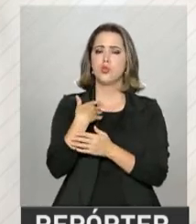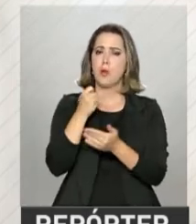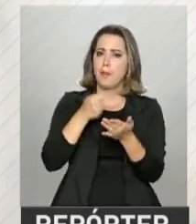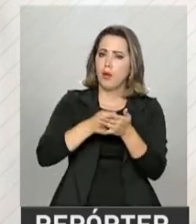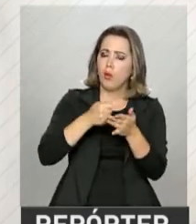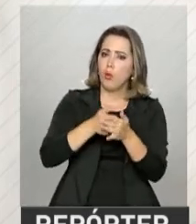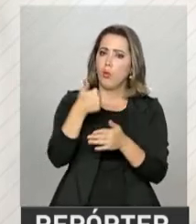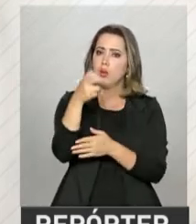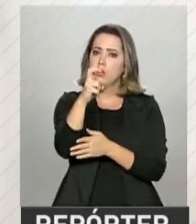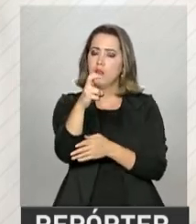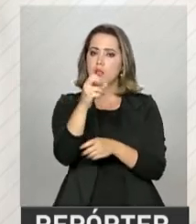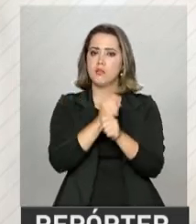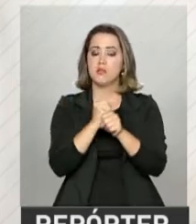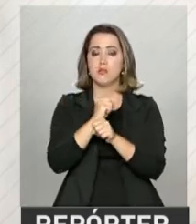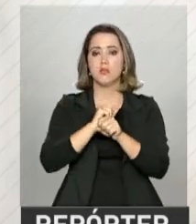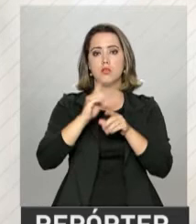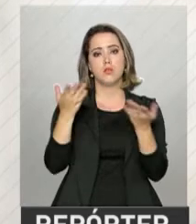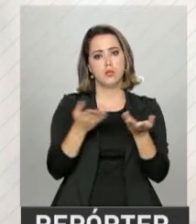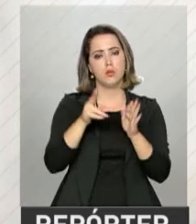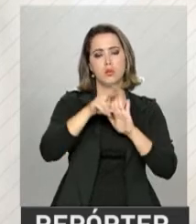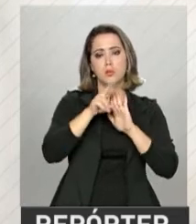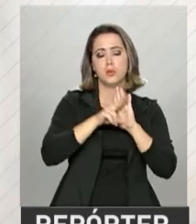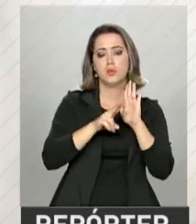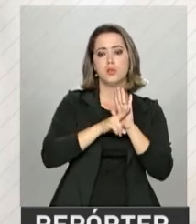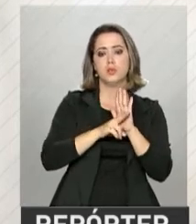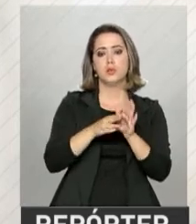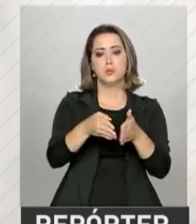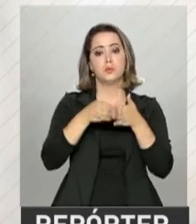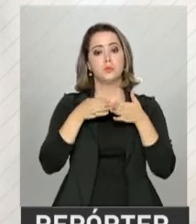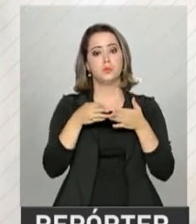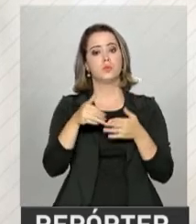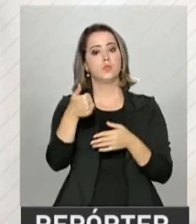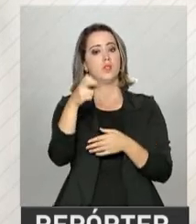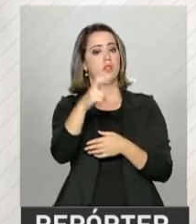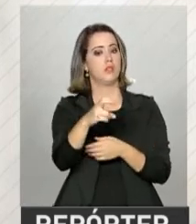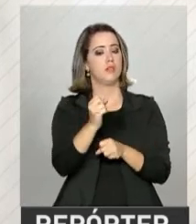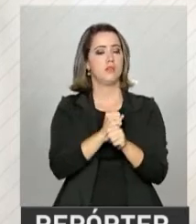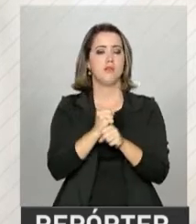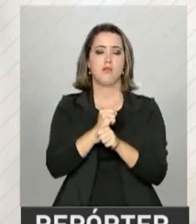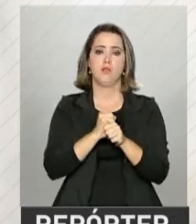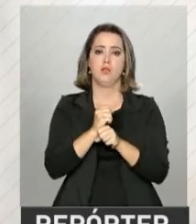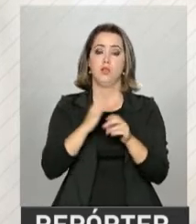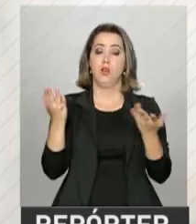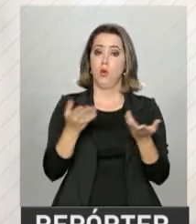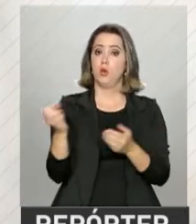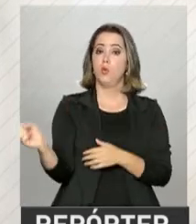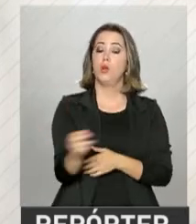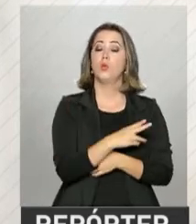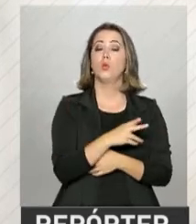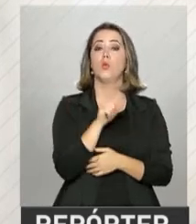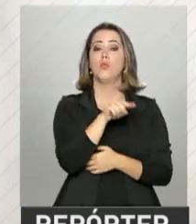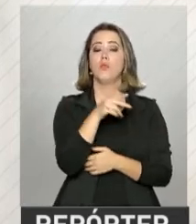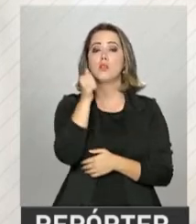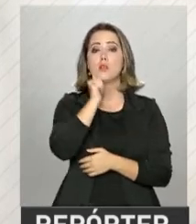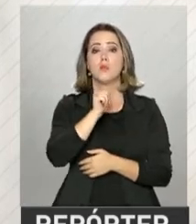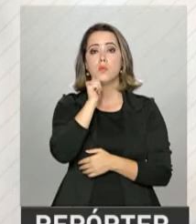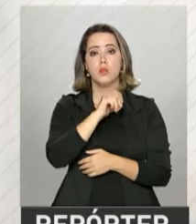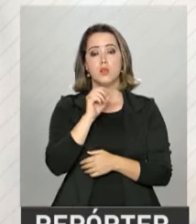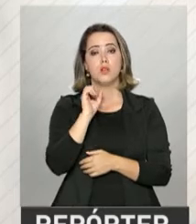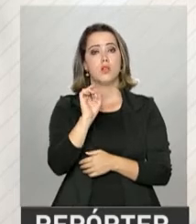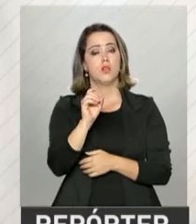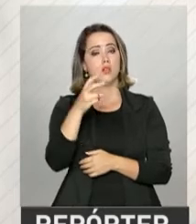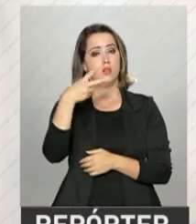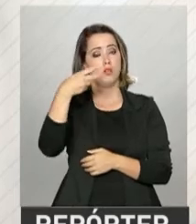atual precisaria trabalhar mais 15 anos para pedir a aposentadoria com a nova previdência essa mulher terá de trabalhar